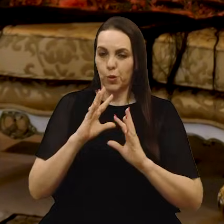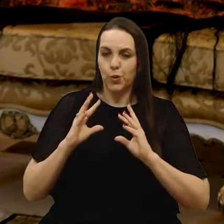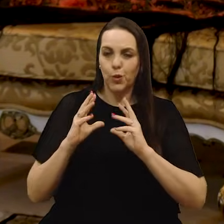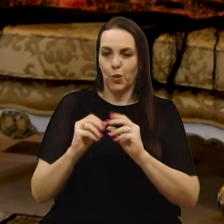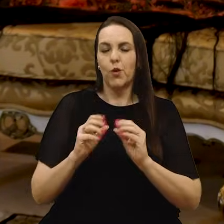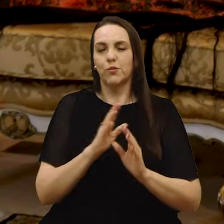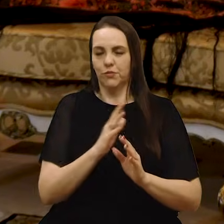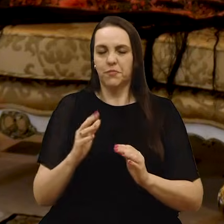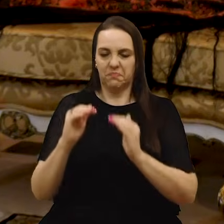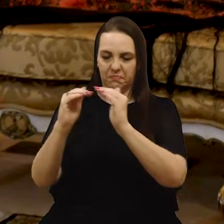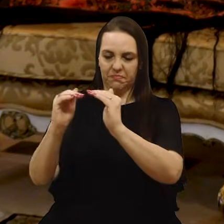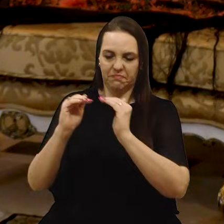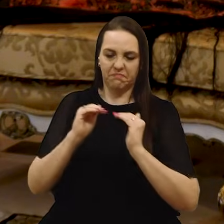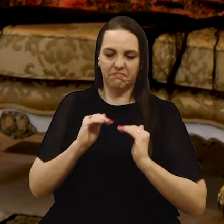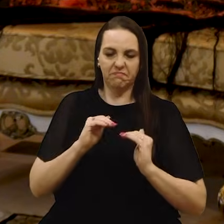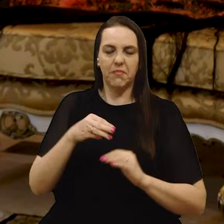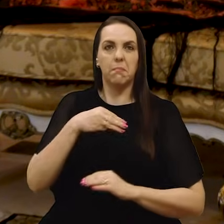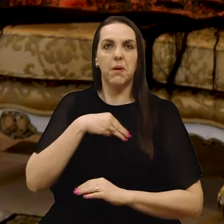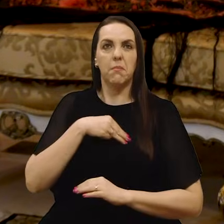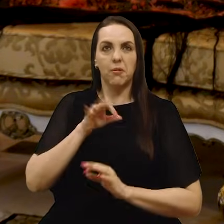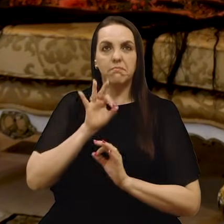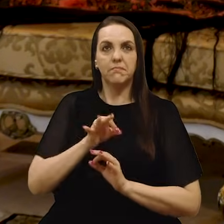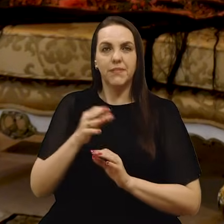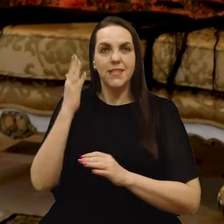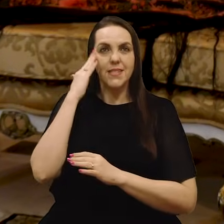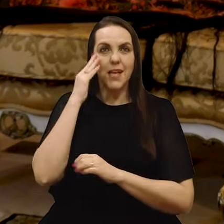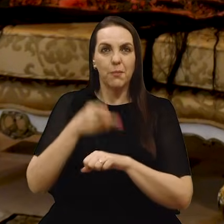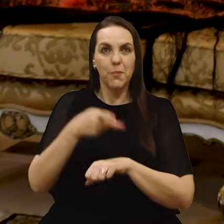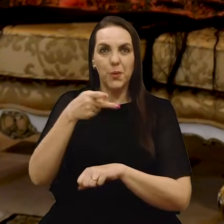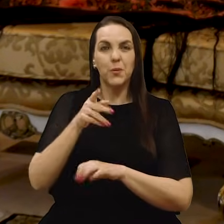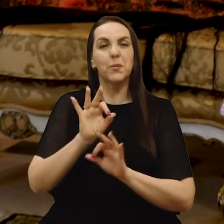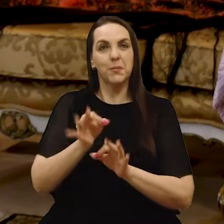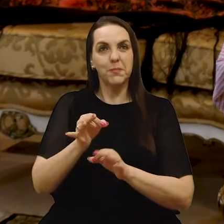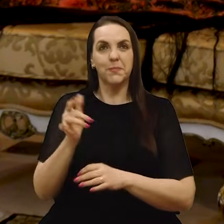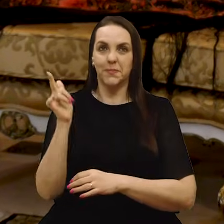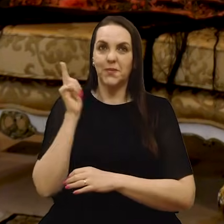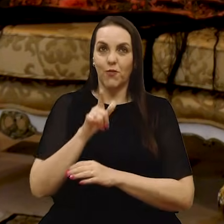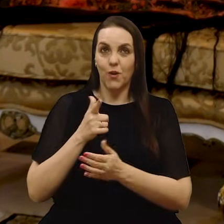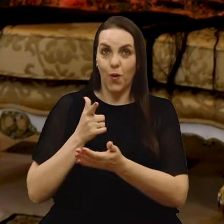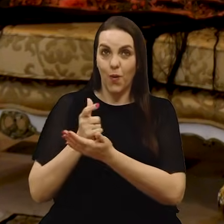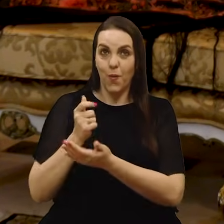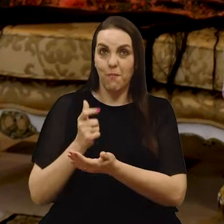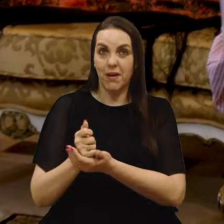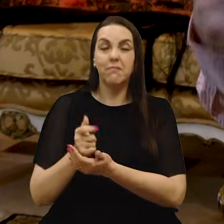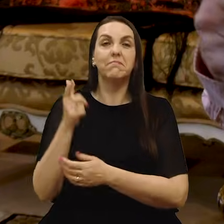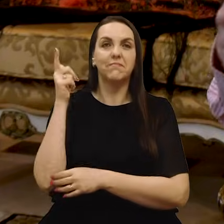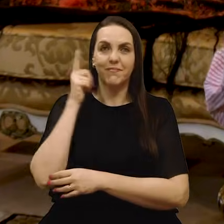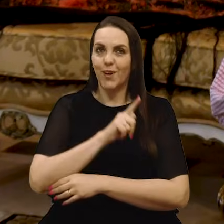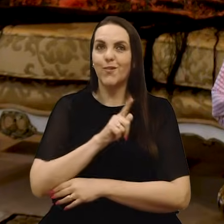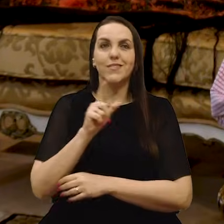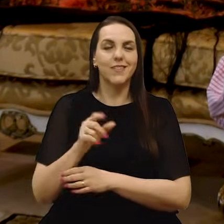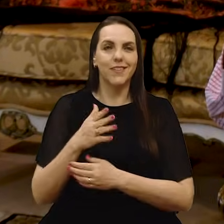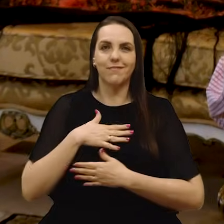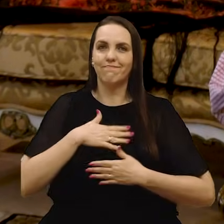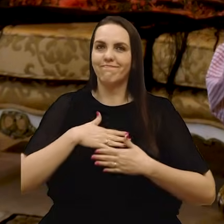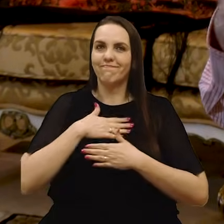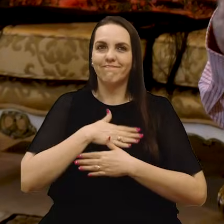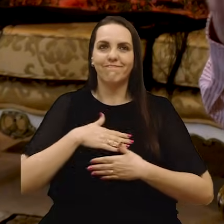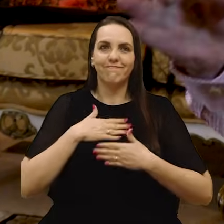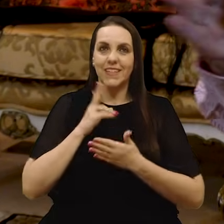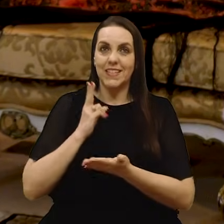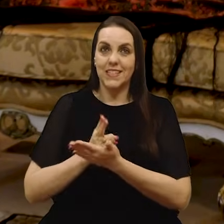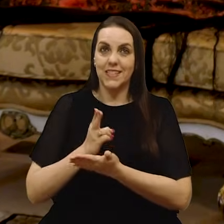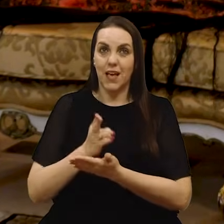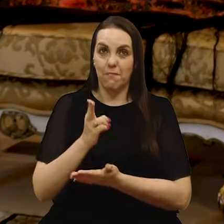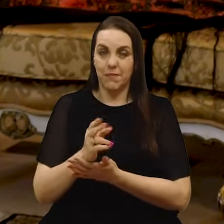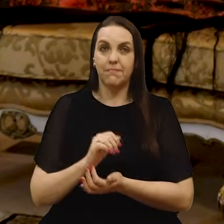criasse respeito pelos clientes, porque sabia, o produto Marco Polo, você compra, ele só